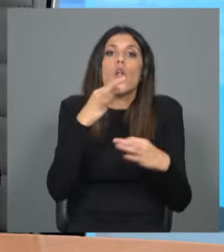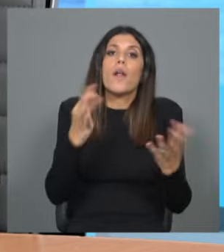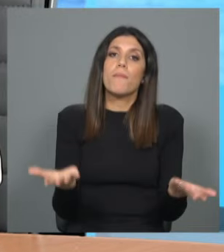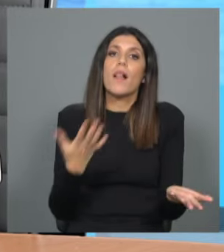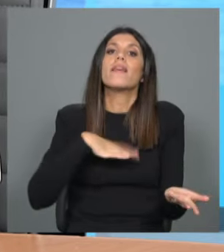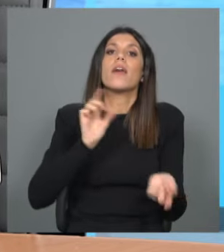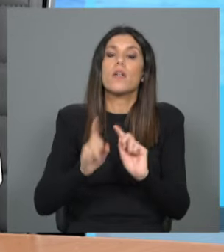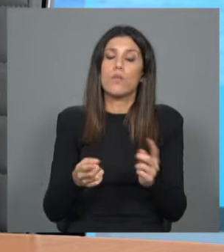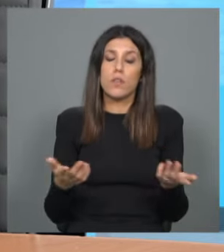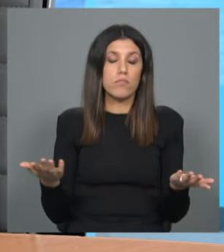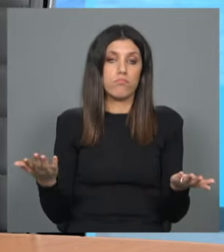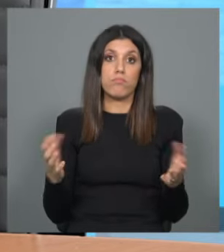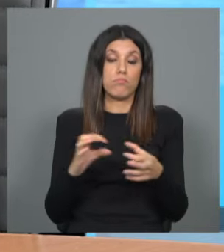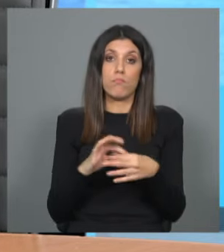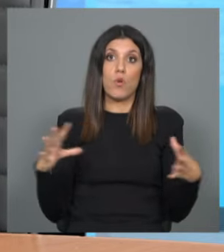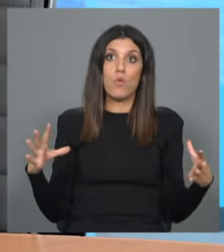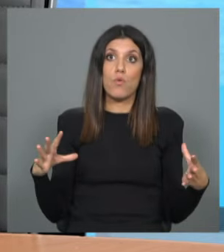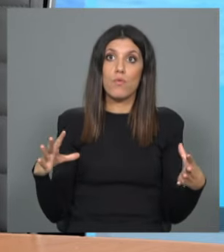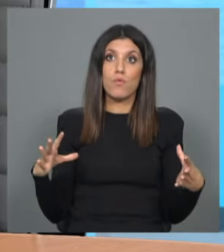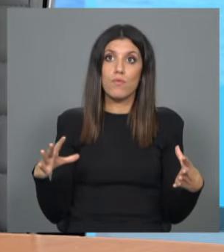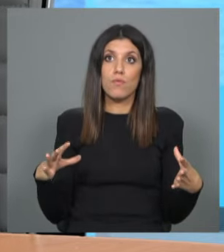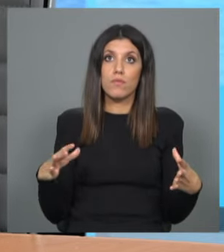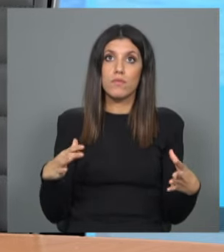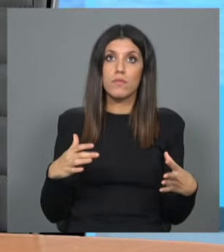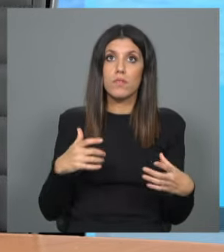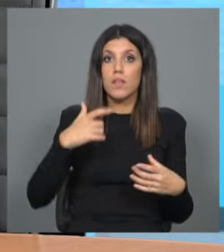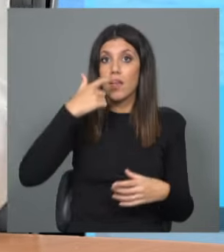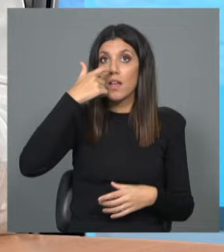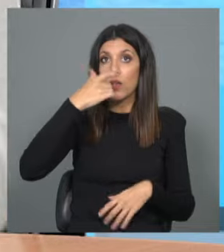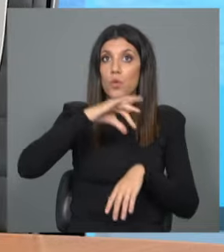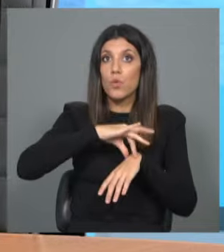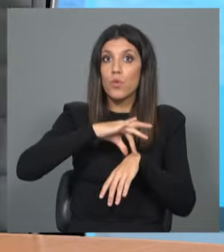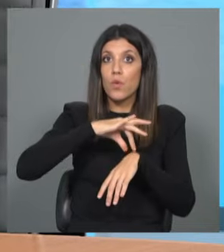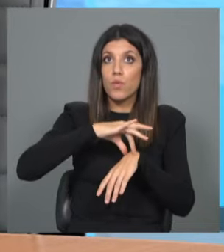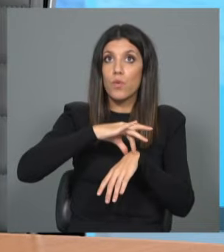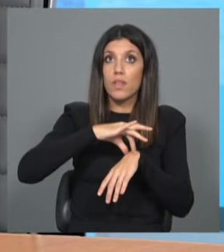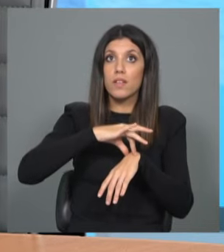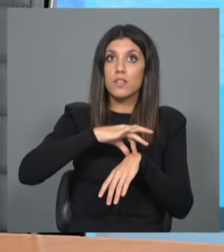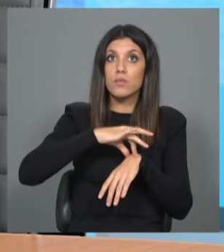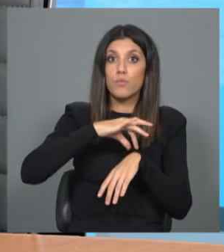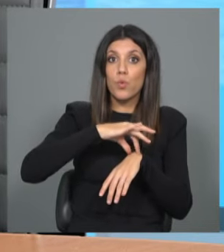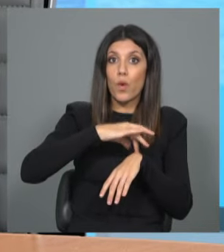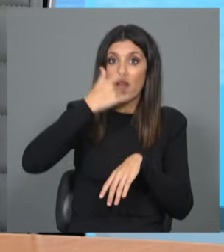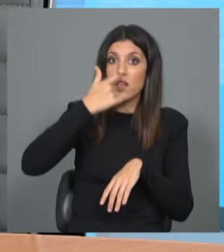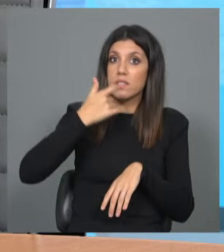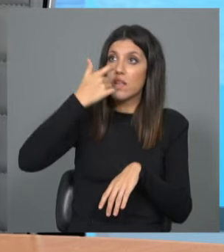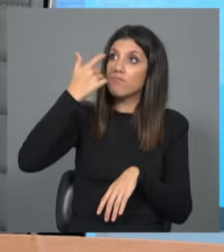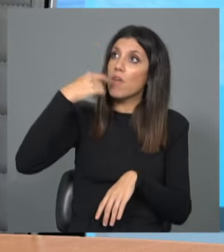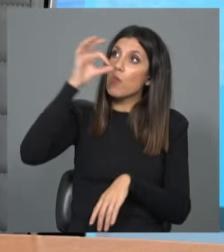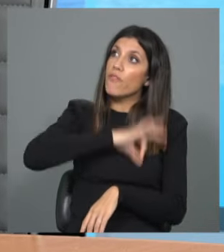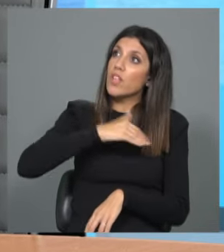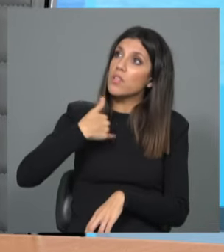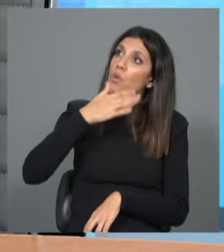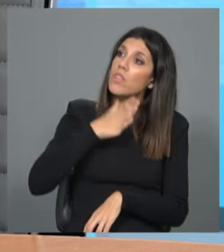ouvem muitas vezes da boca, dos próprios profissionais de saúde, então o que é que quer? Com esta doença, o que é que quer?